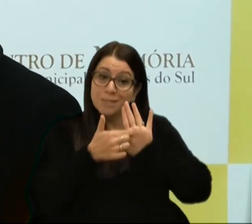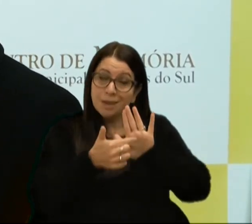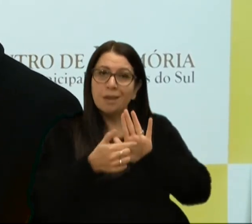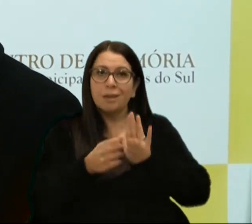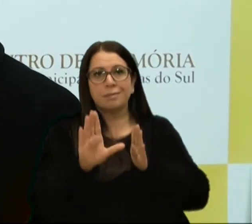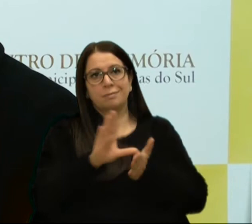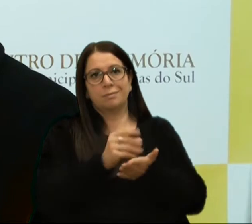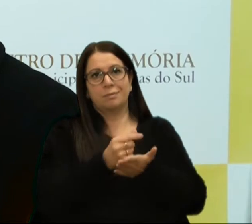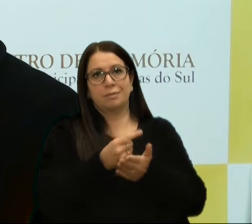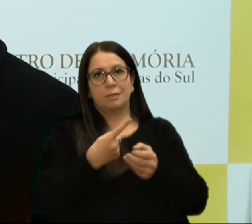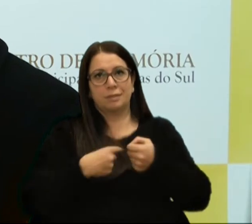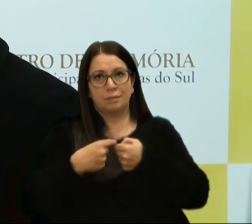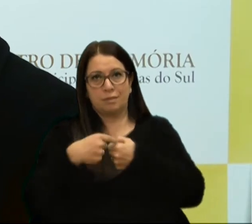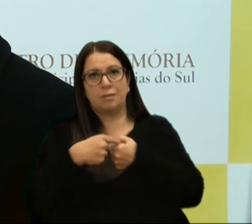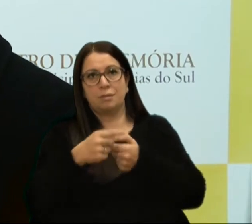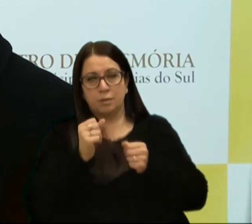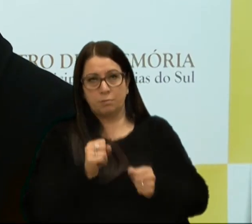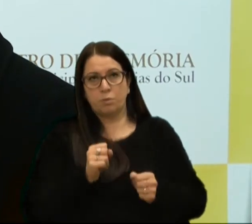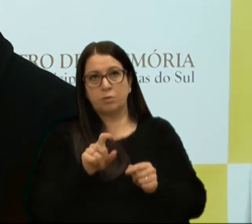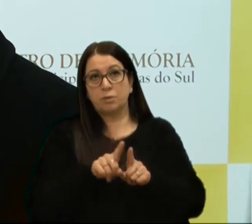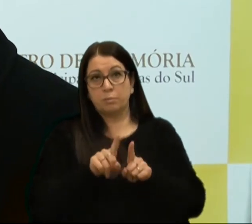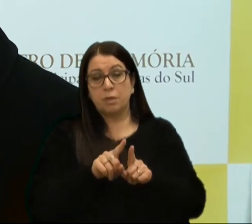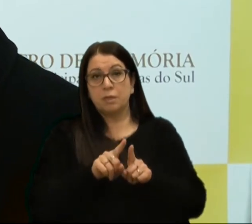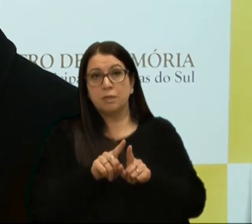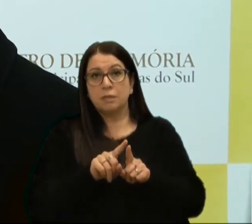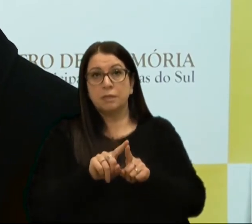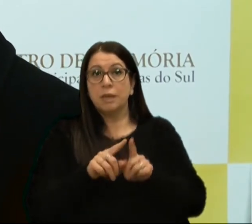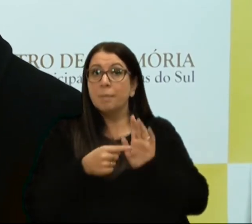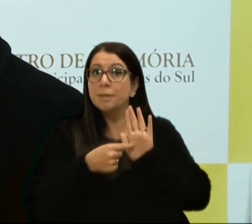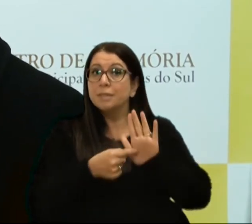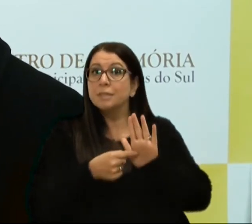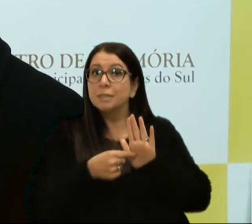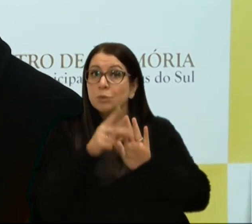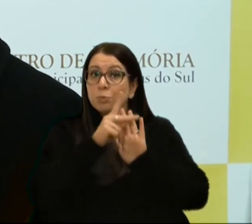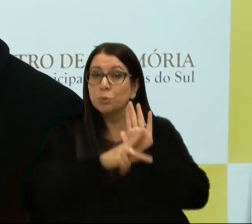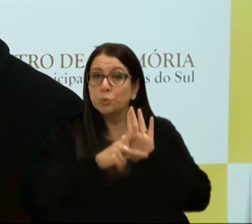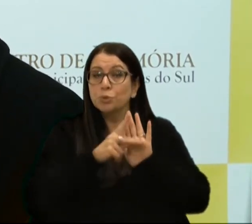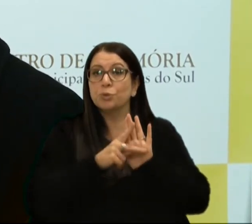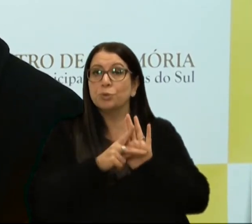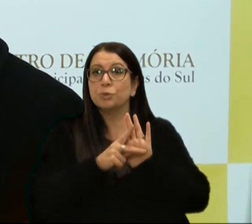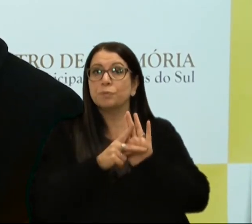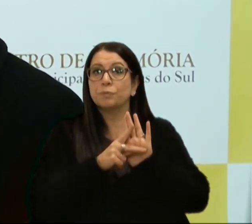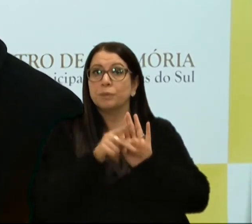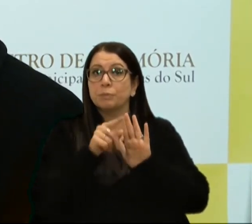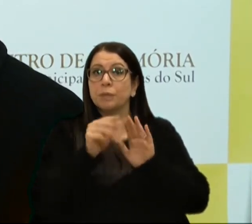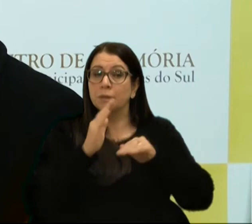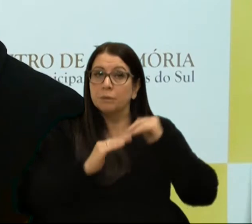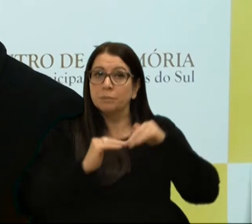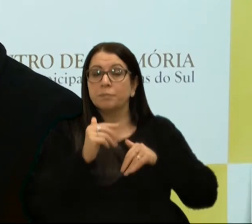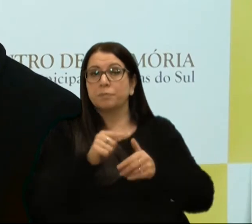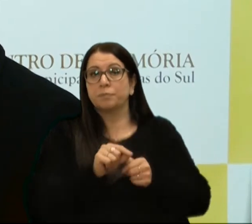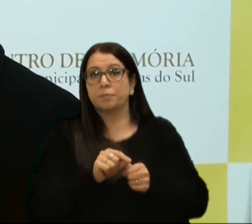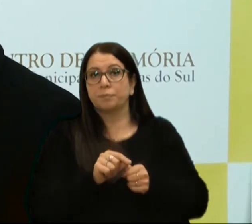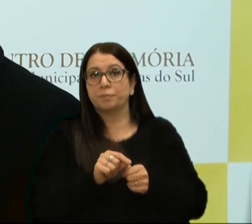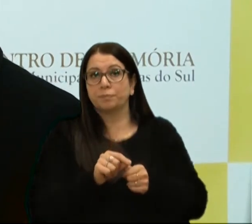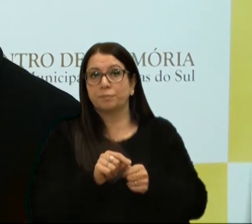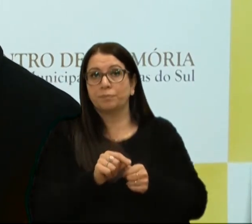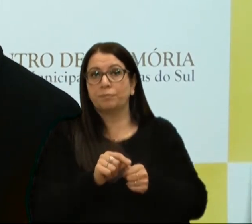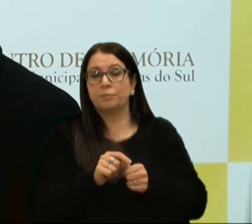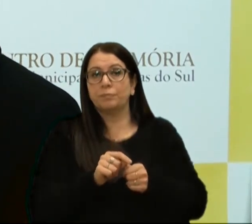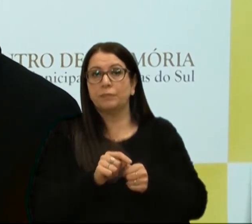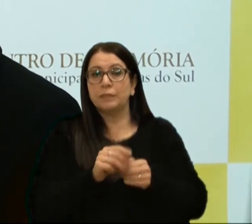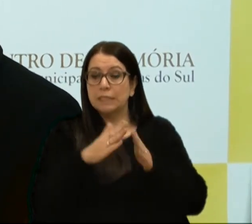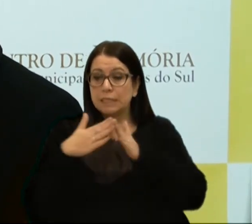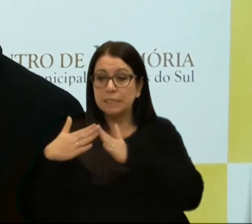recursos às cidades que possam, então, estar apresentando projetos para execução dessas